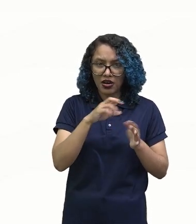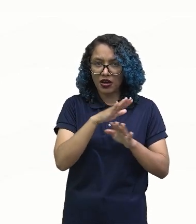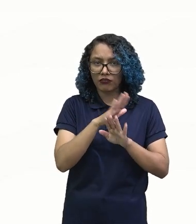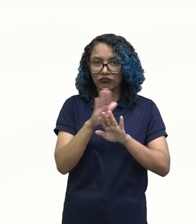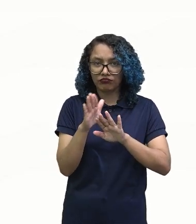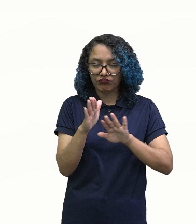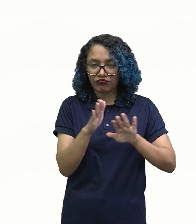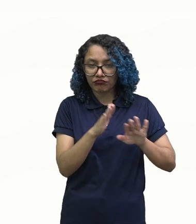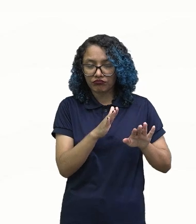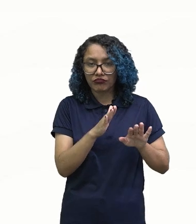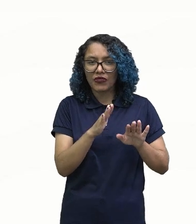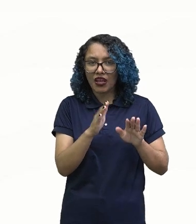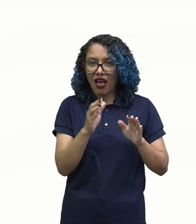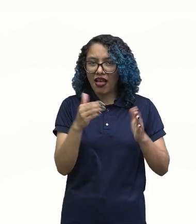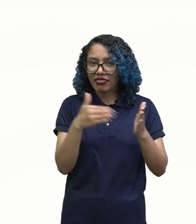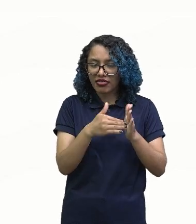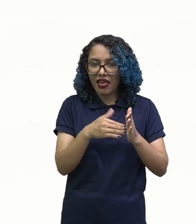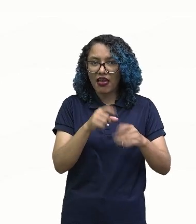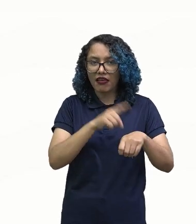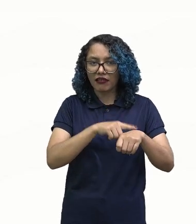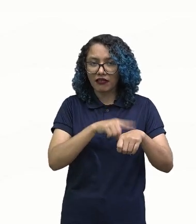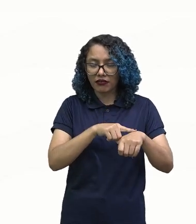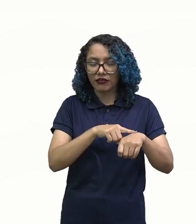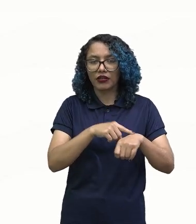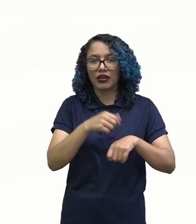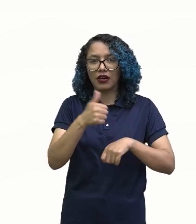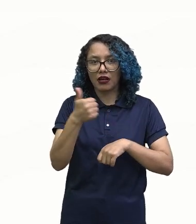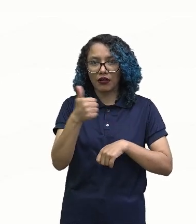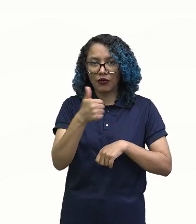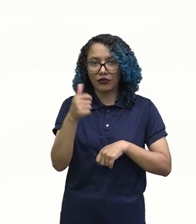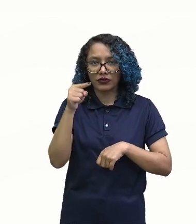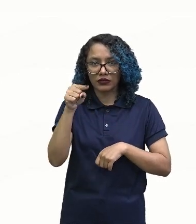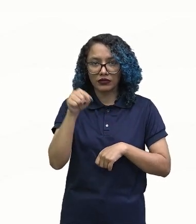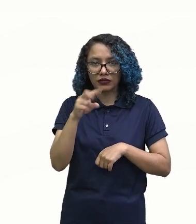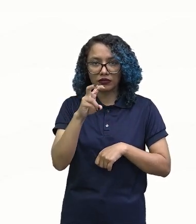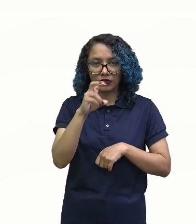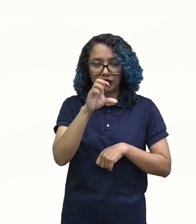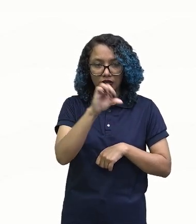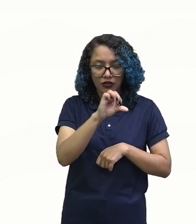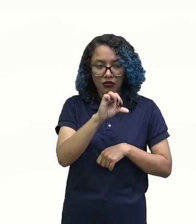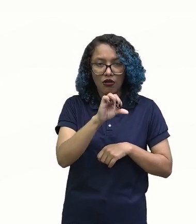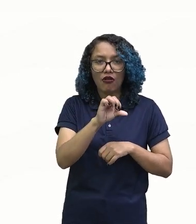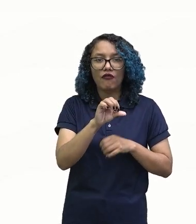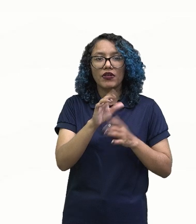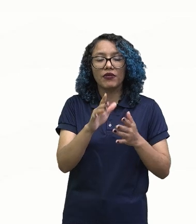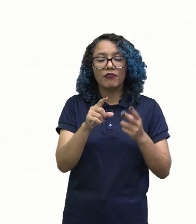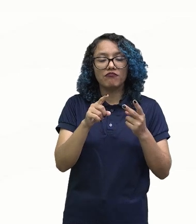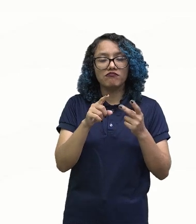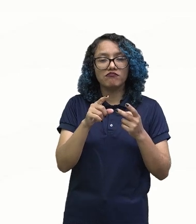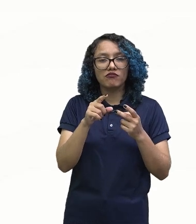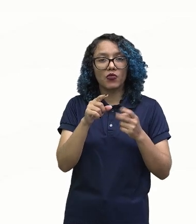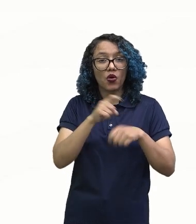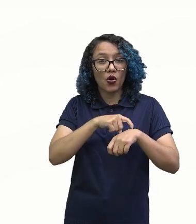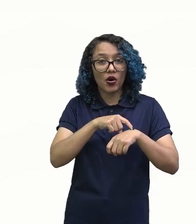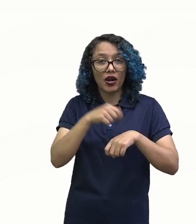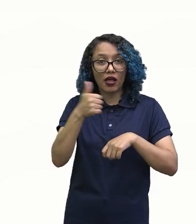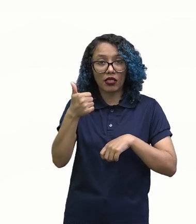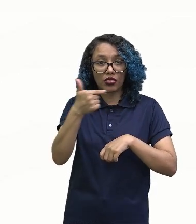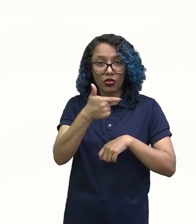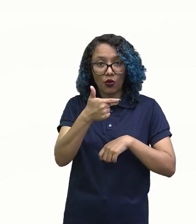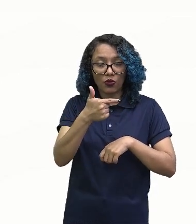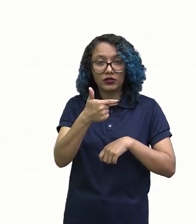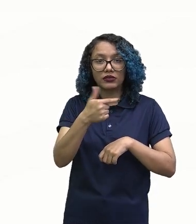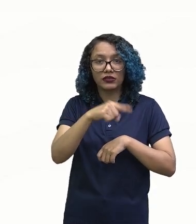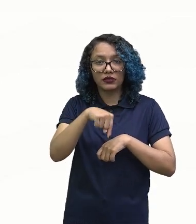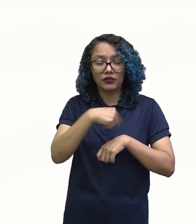manhã é até às 11h59, né? Às 12 horas, a gente já considera a parte da tarde. Então, o início